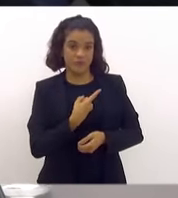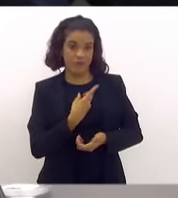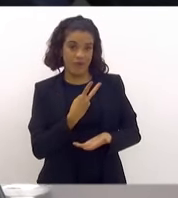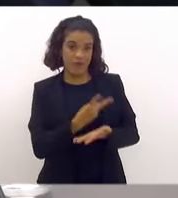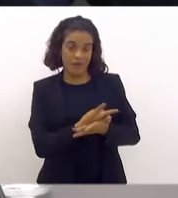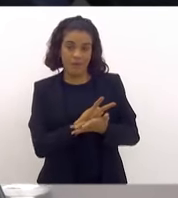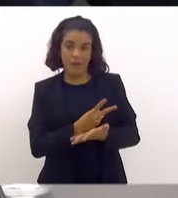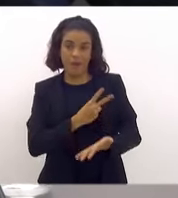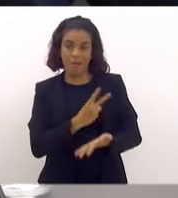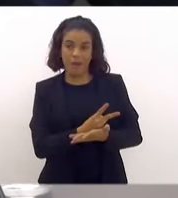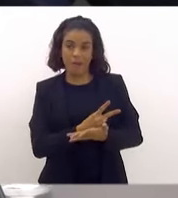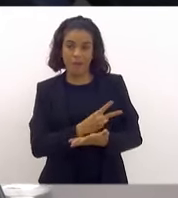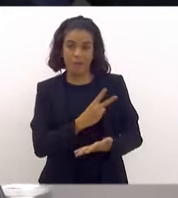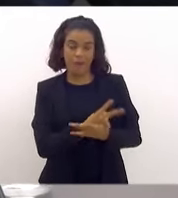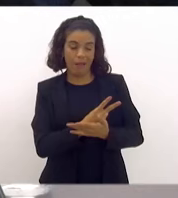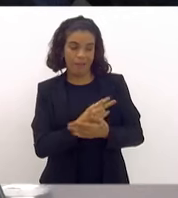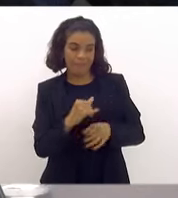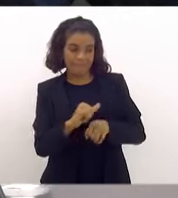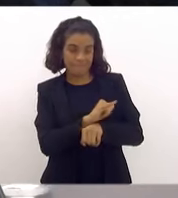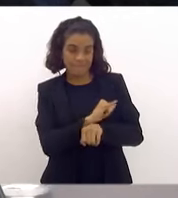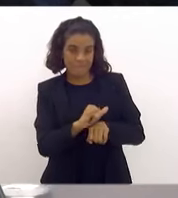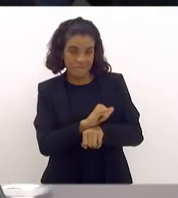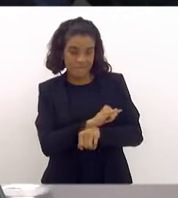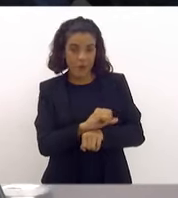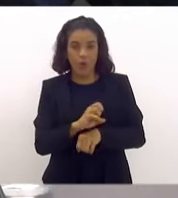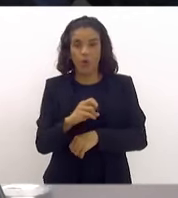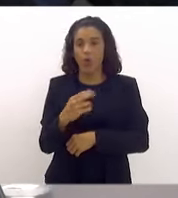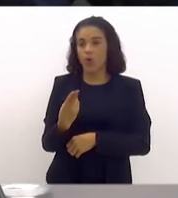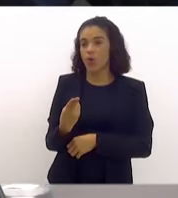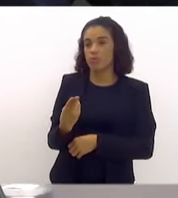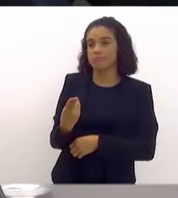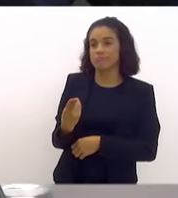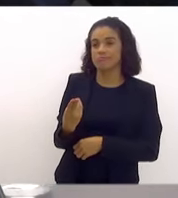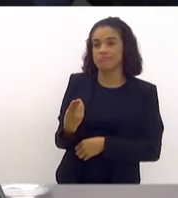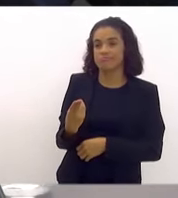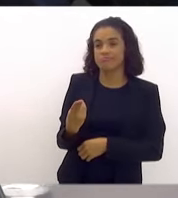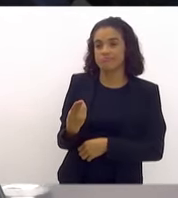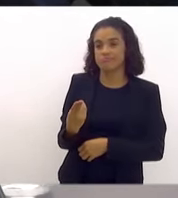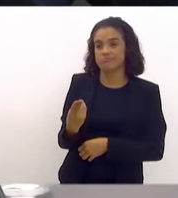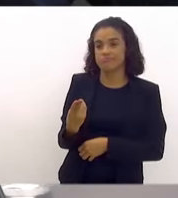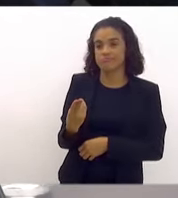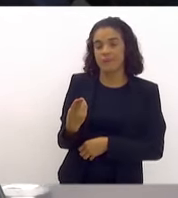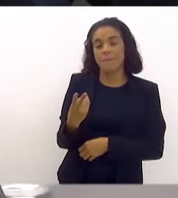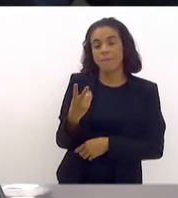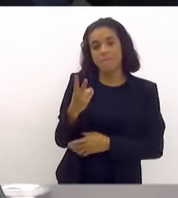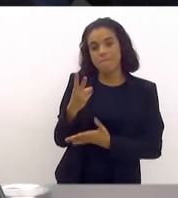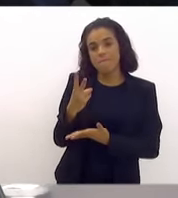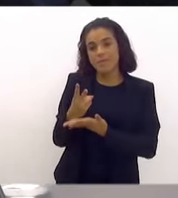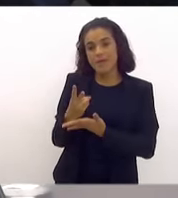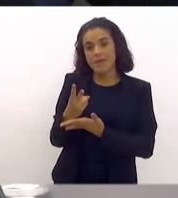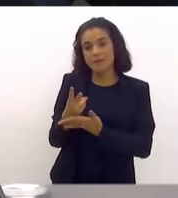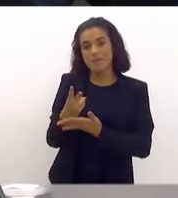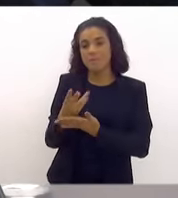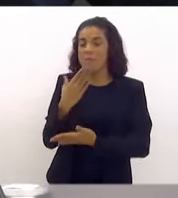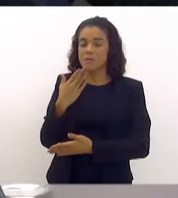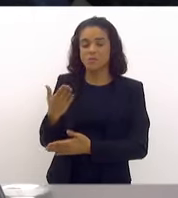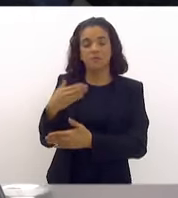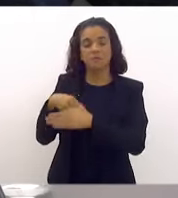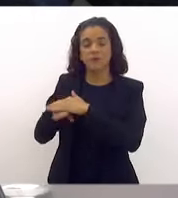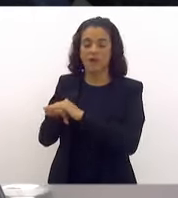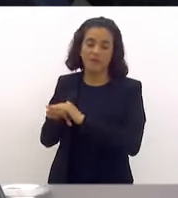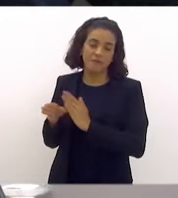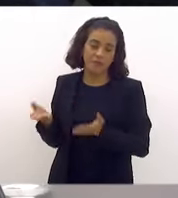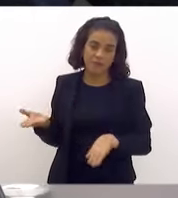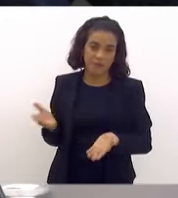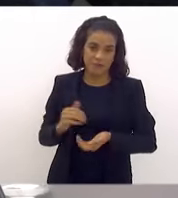investigatórios disponíveis ou a gente não assim ainda que preliminarmente vai pedir o arquivamento por